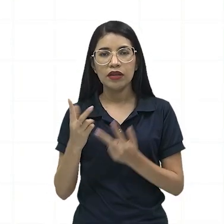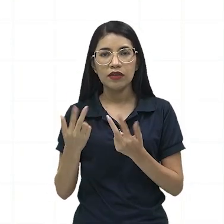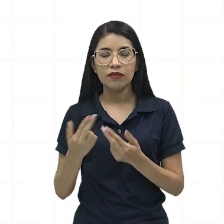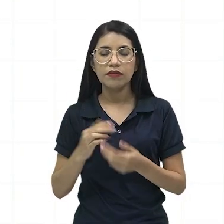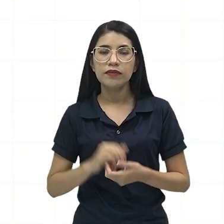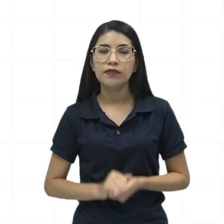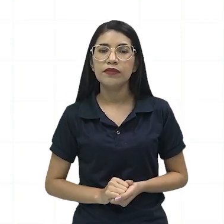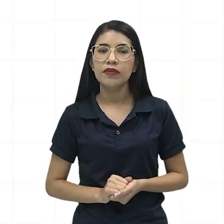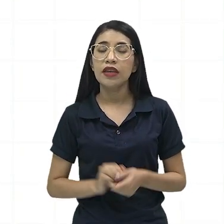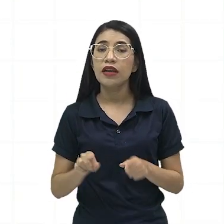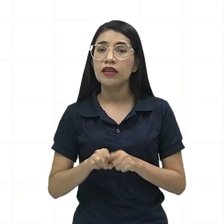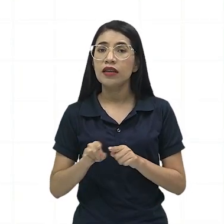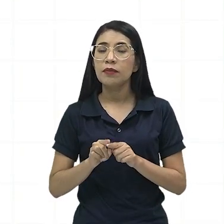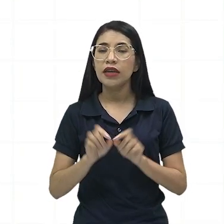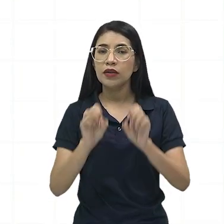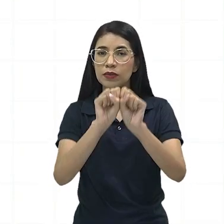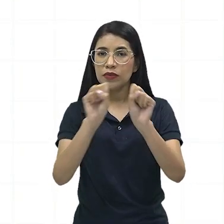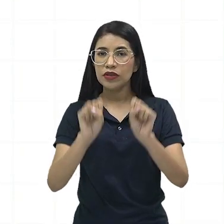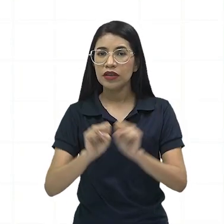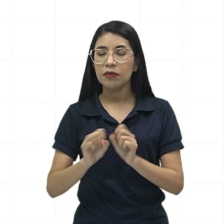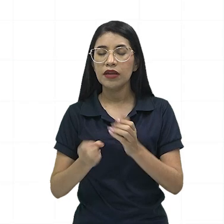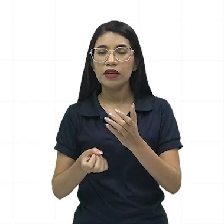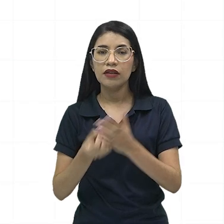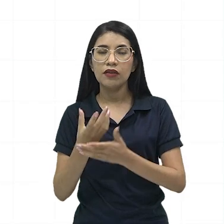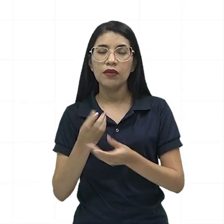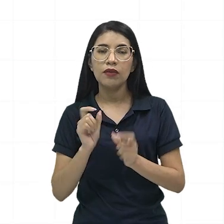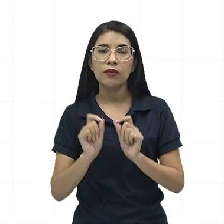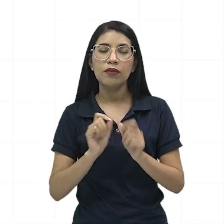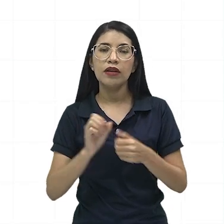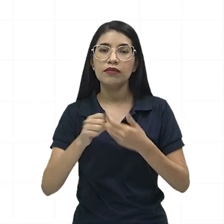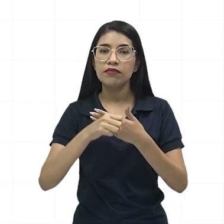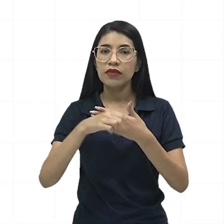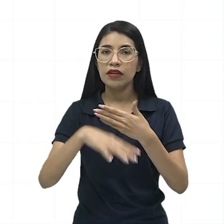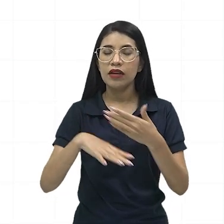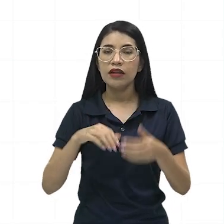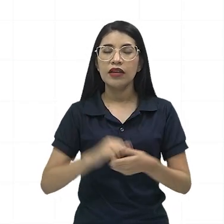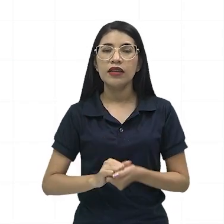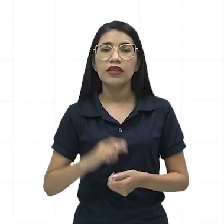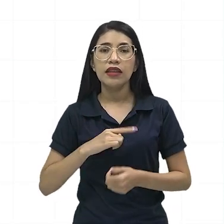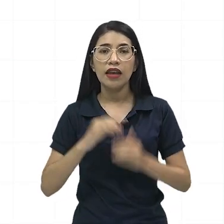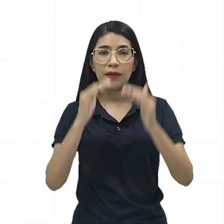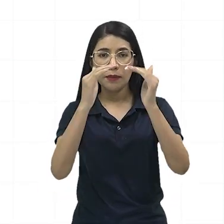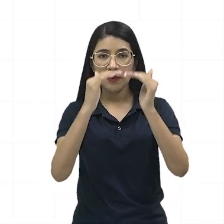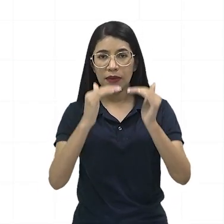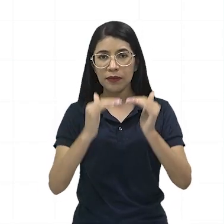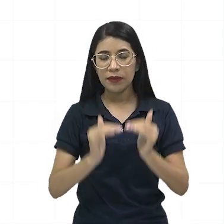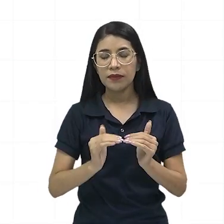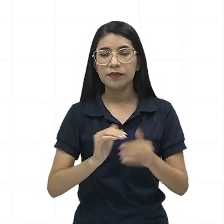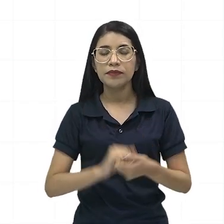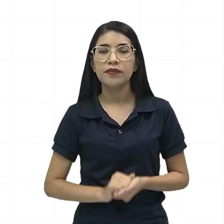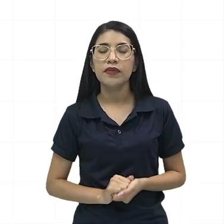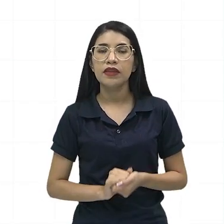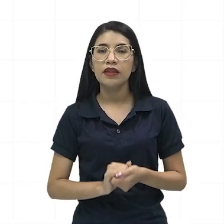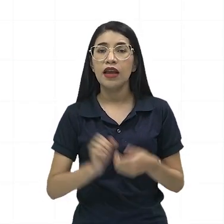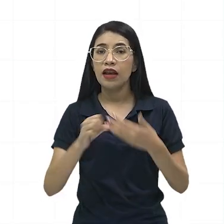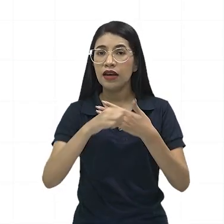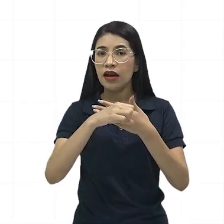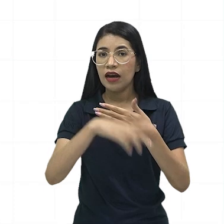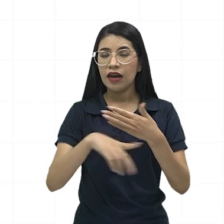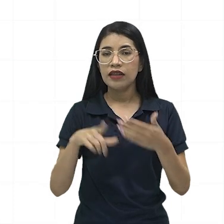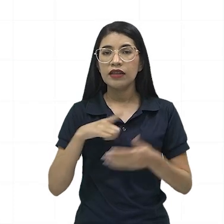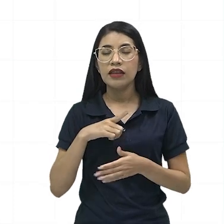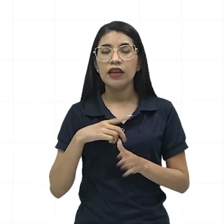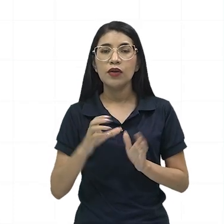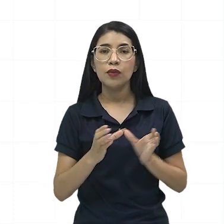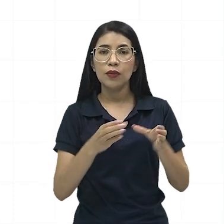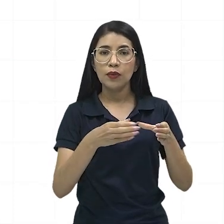um sistema de táxons, também conhecido como sistema hierárquico. Cada táxon abrange um grupo